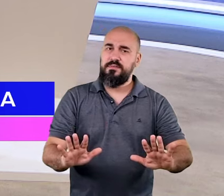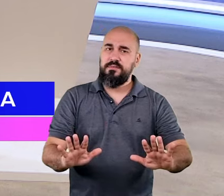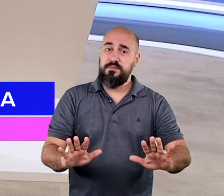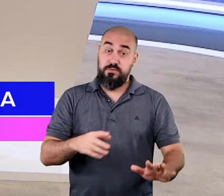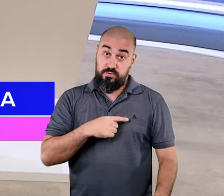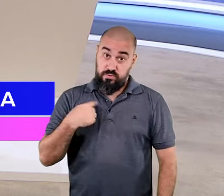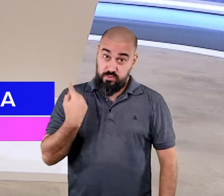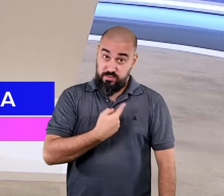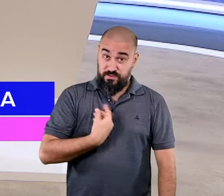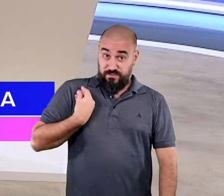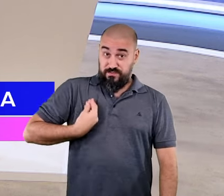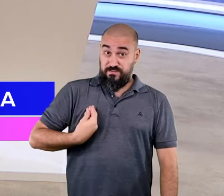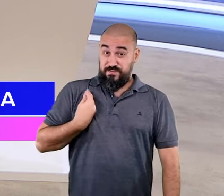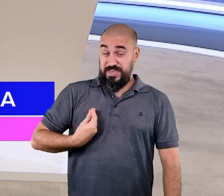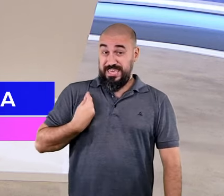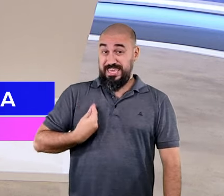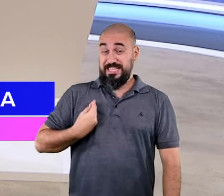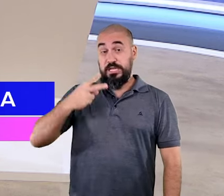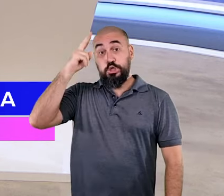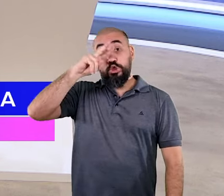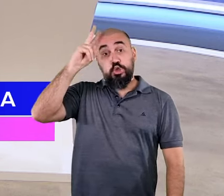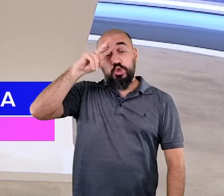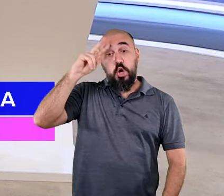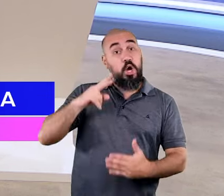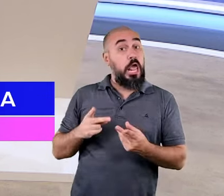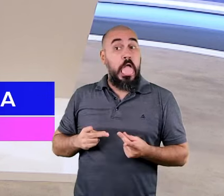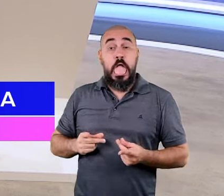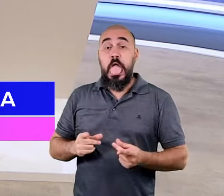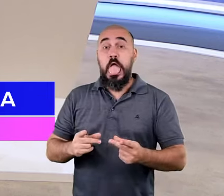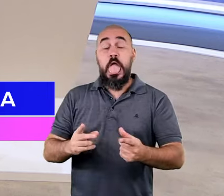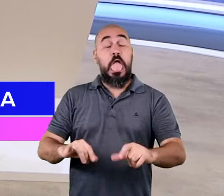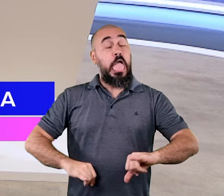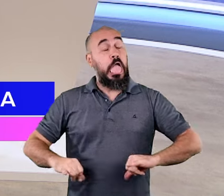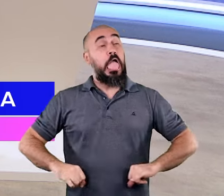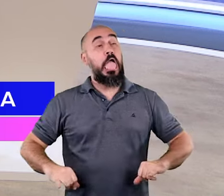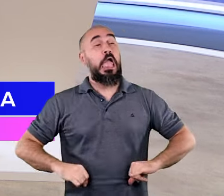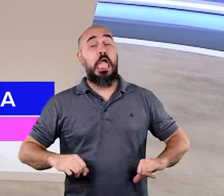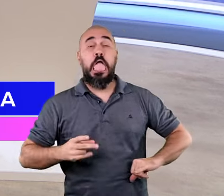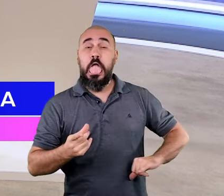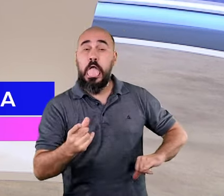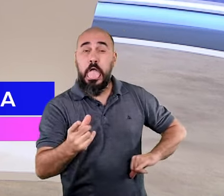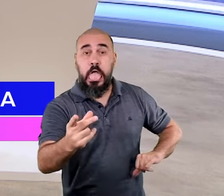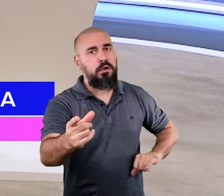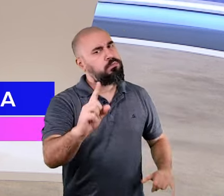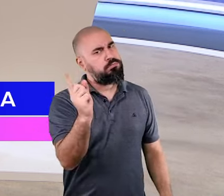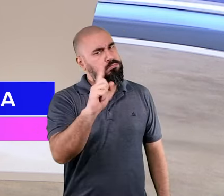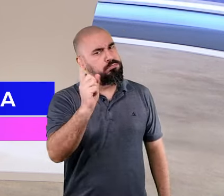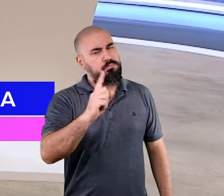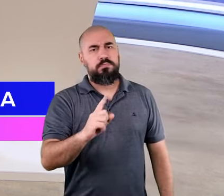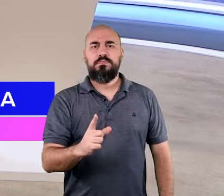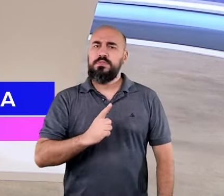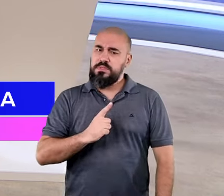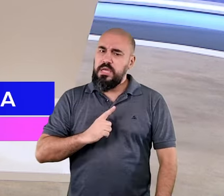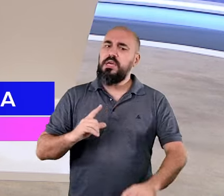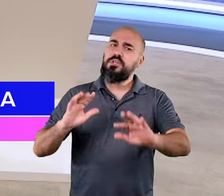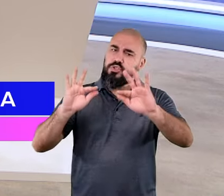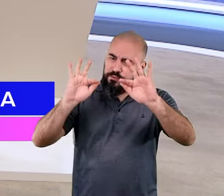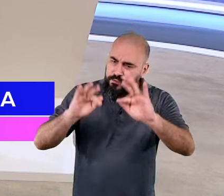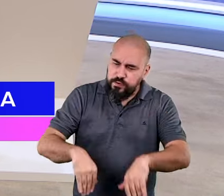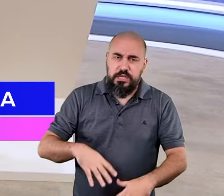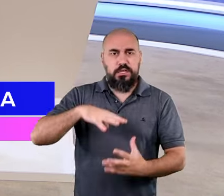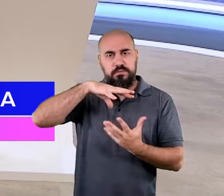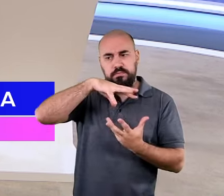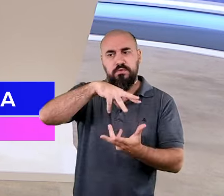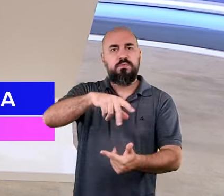não estamos vivendo a história de um mundo sem fim, mas nós estamos vivendo o fim da história deste